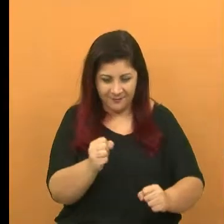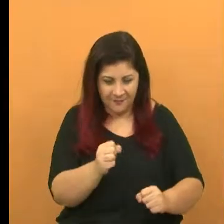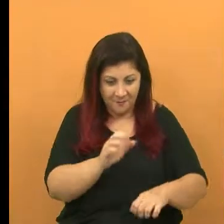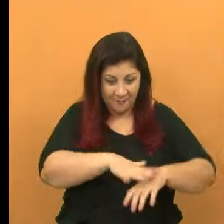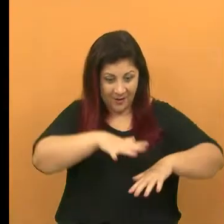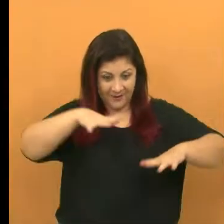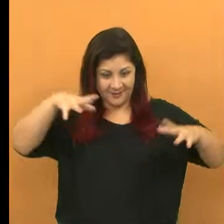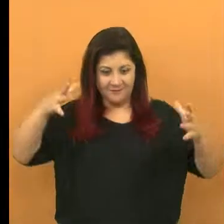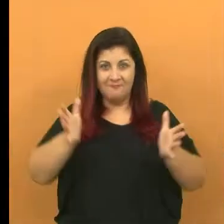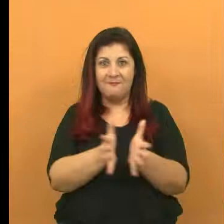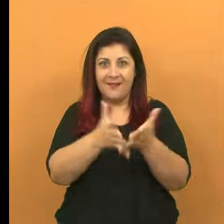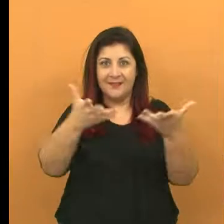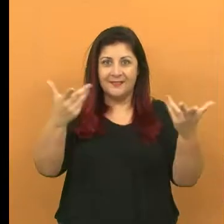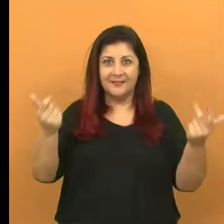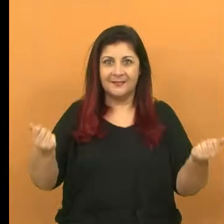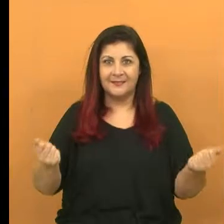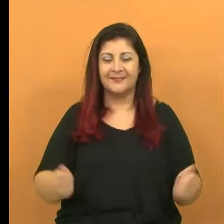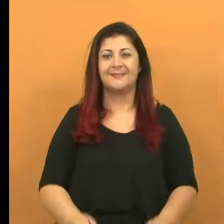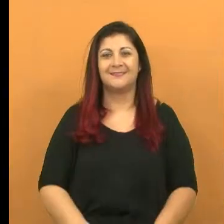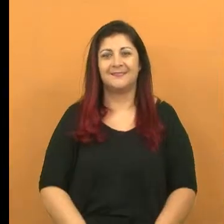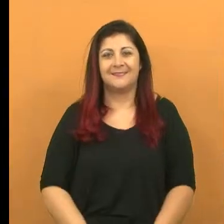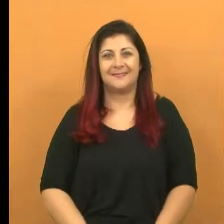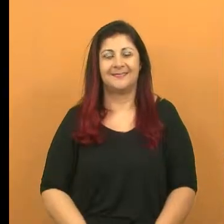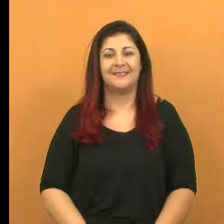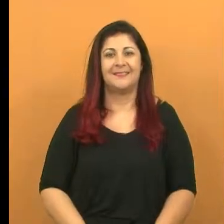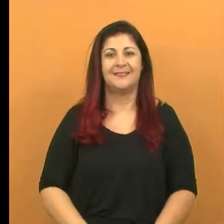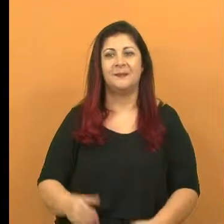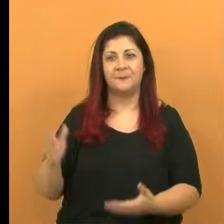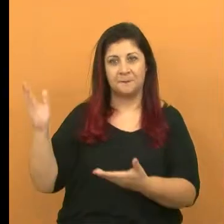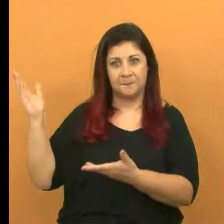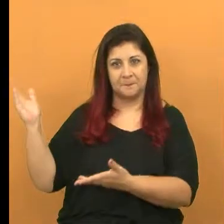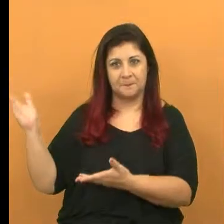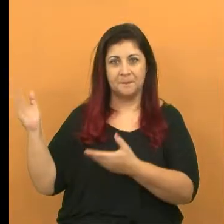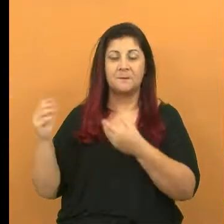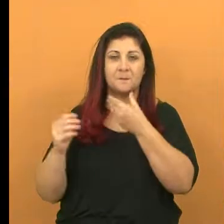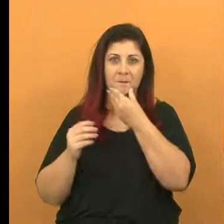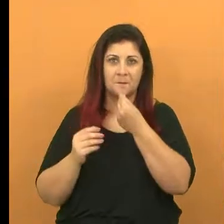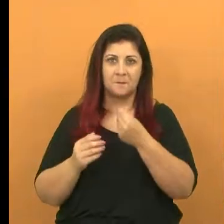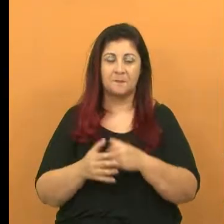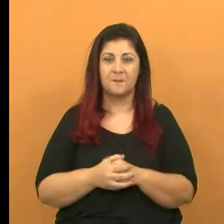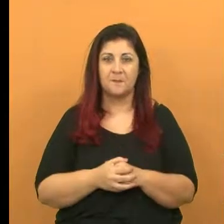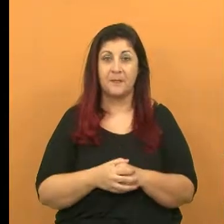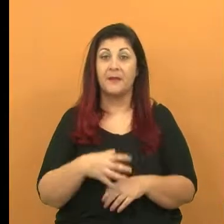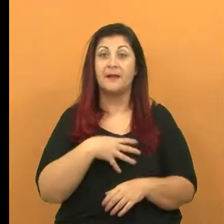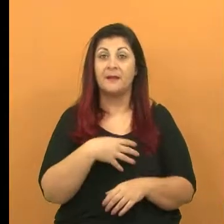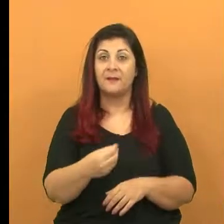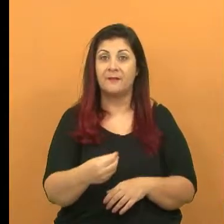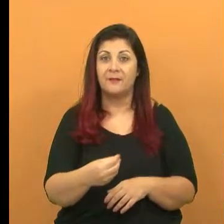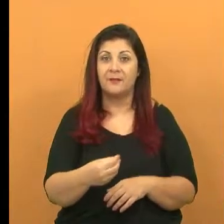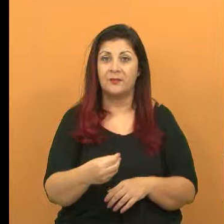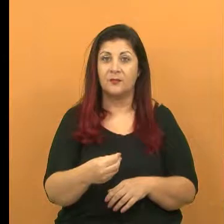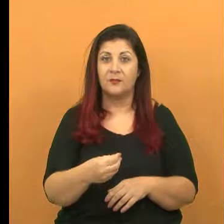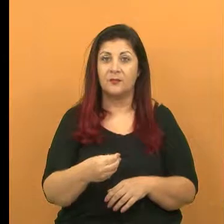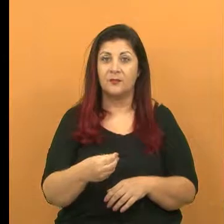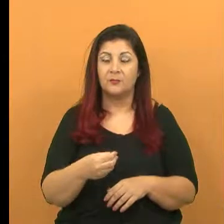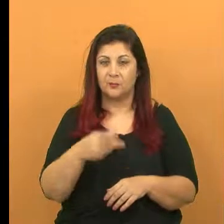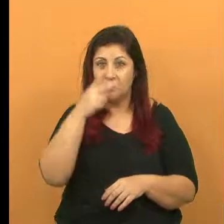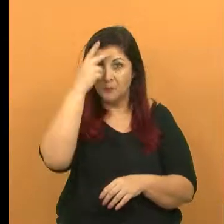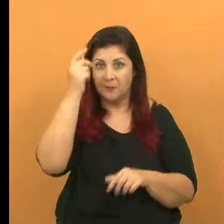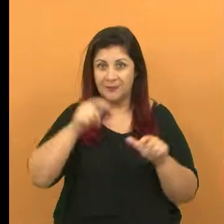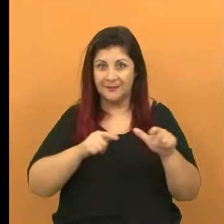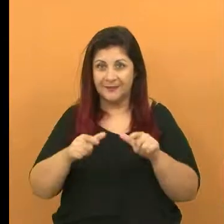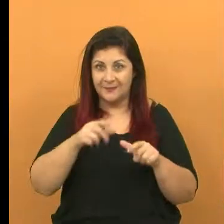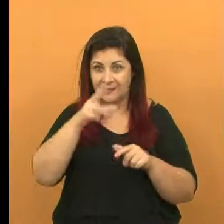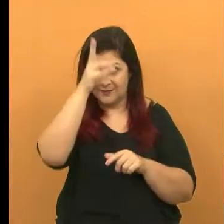idade. O Brian William, do Nascimento, filho de um funcionário público, com muita dificuldade,